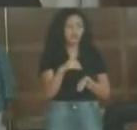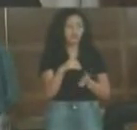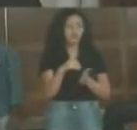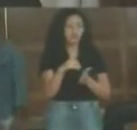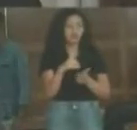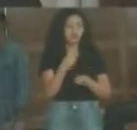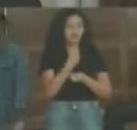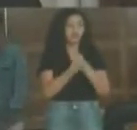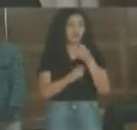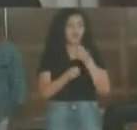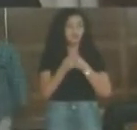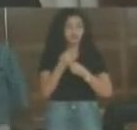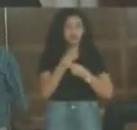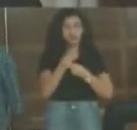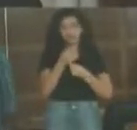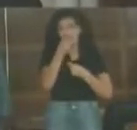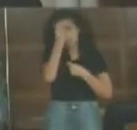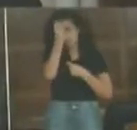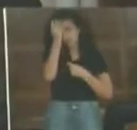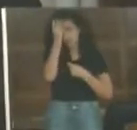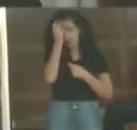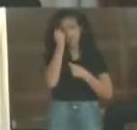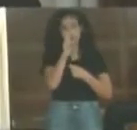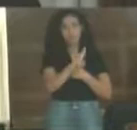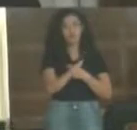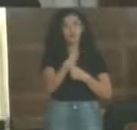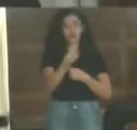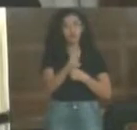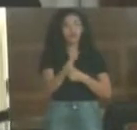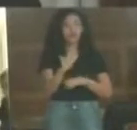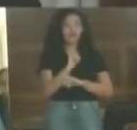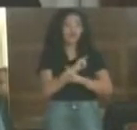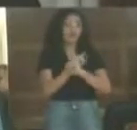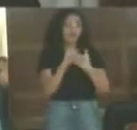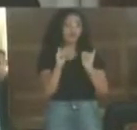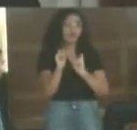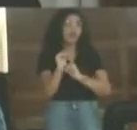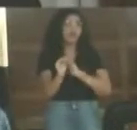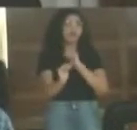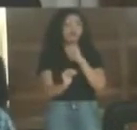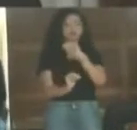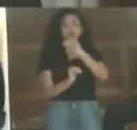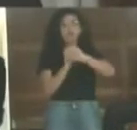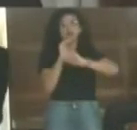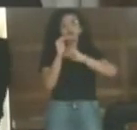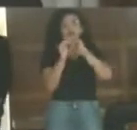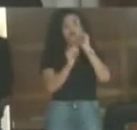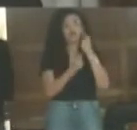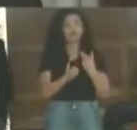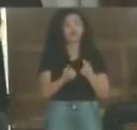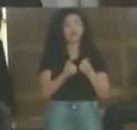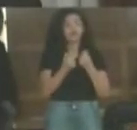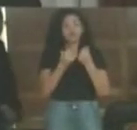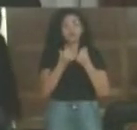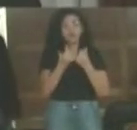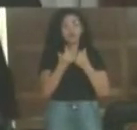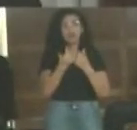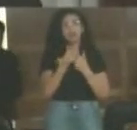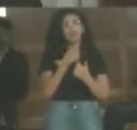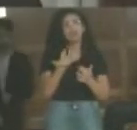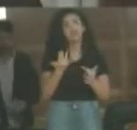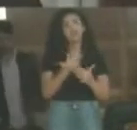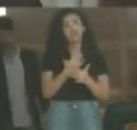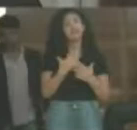Prefeitura gastou, alegando estar movimentando a economia da cidade, que